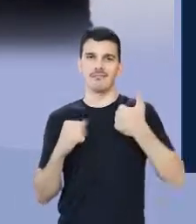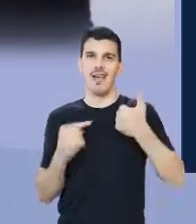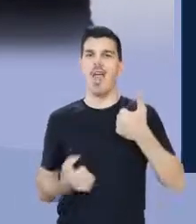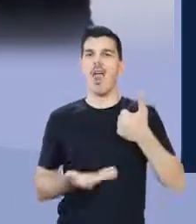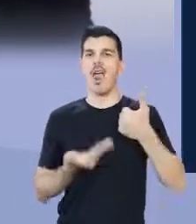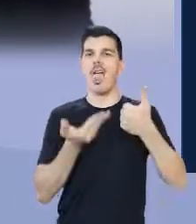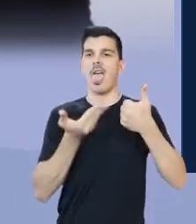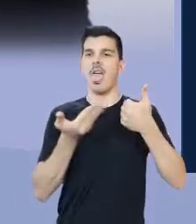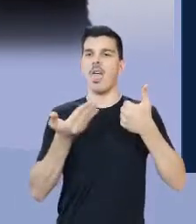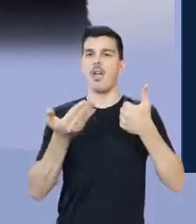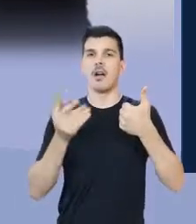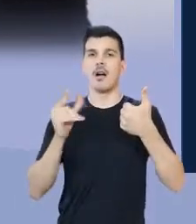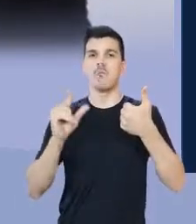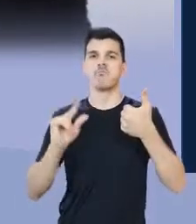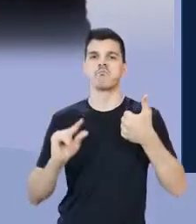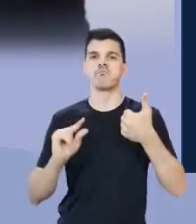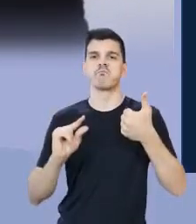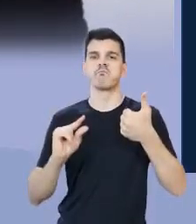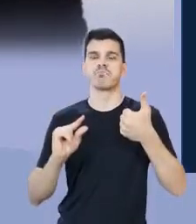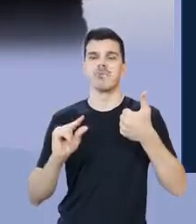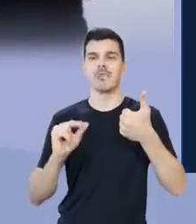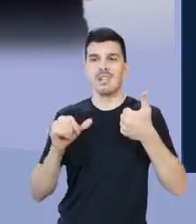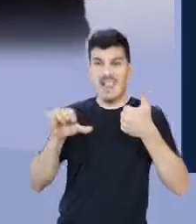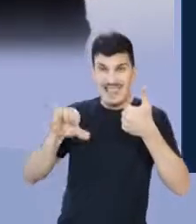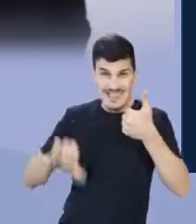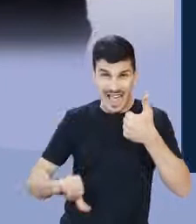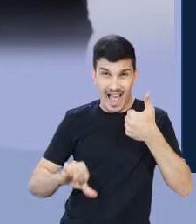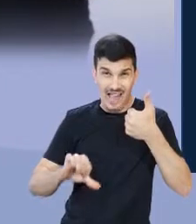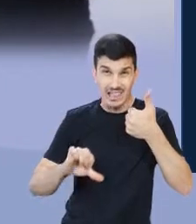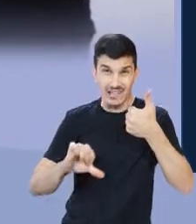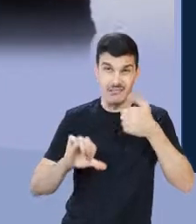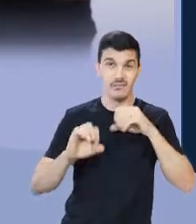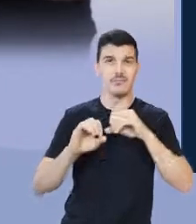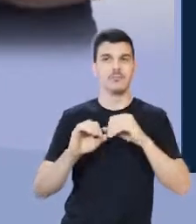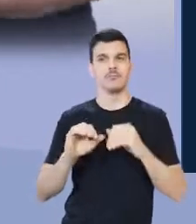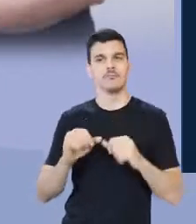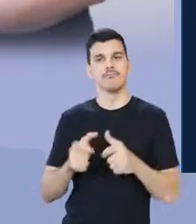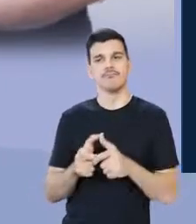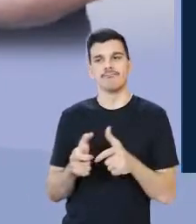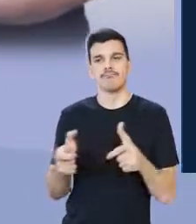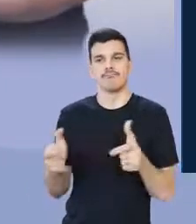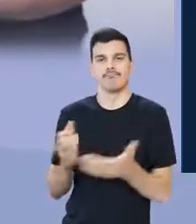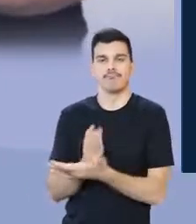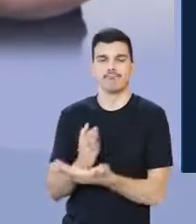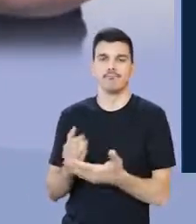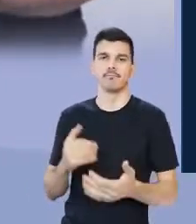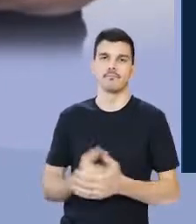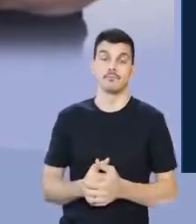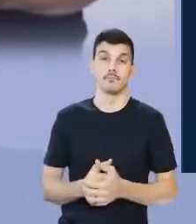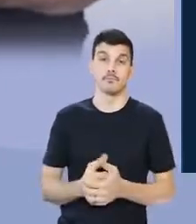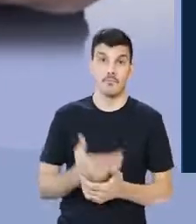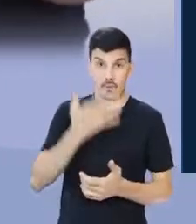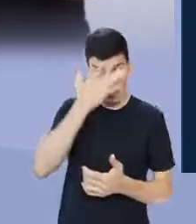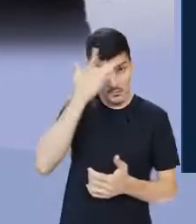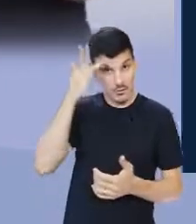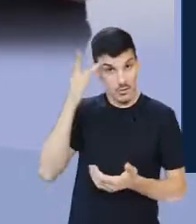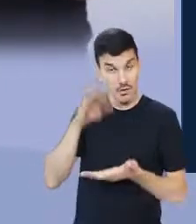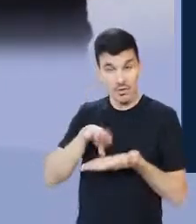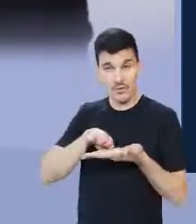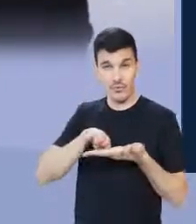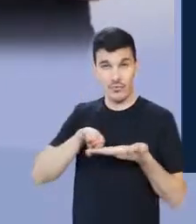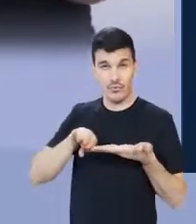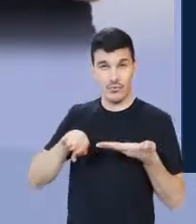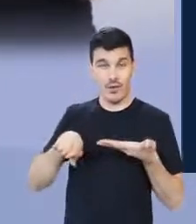haja muito para uns, menos para outros e nada para alguns. Os que